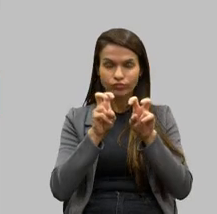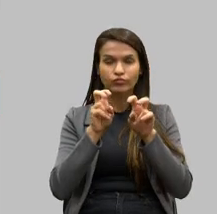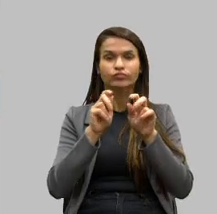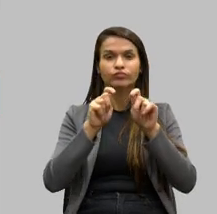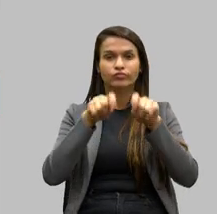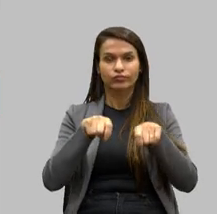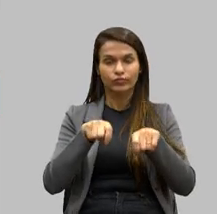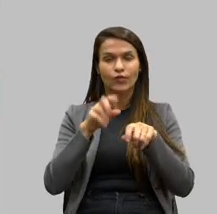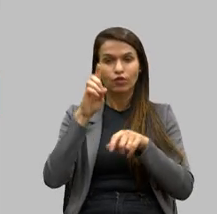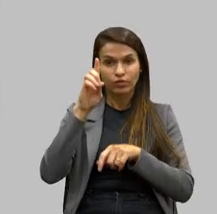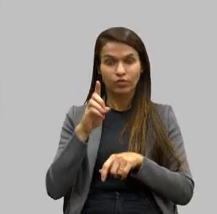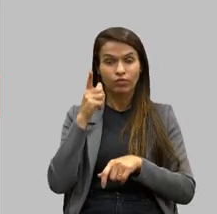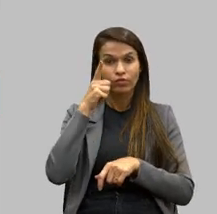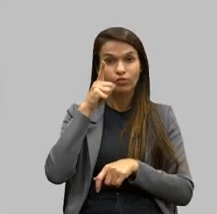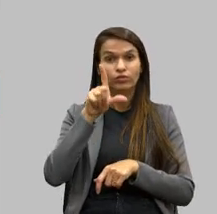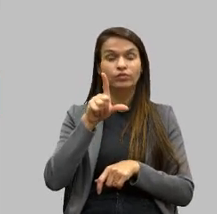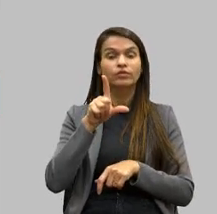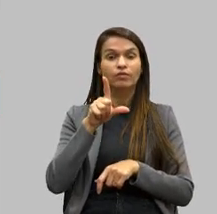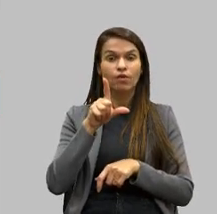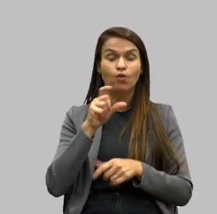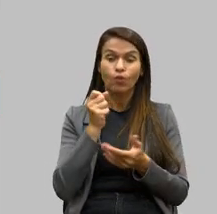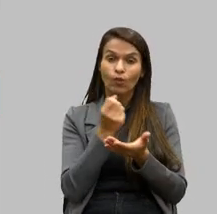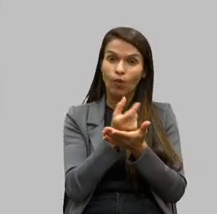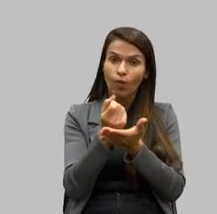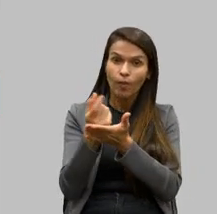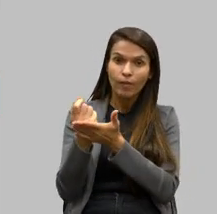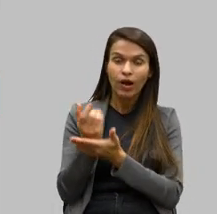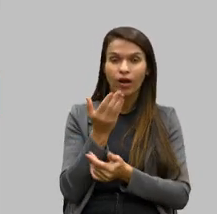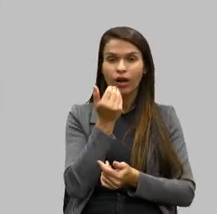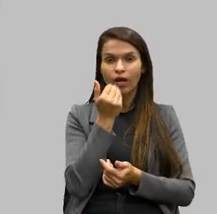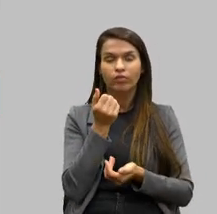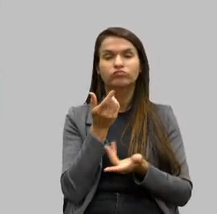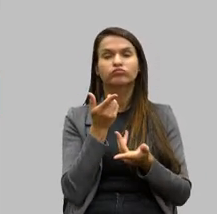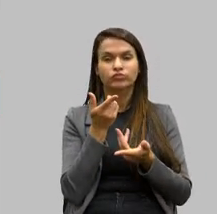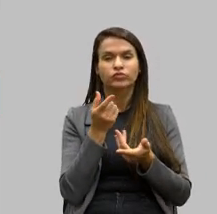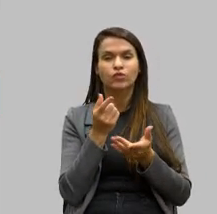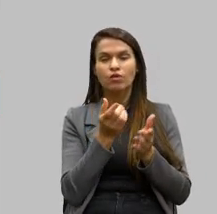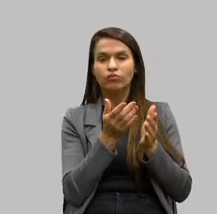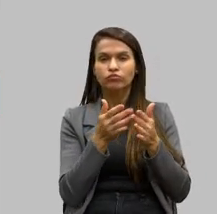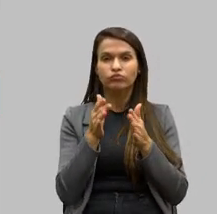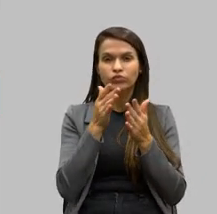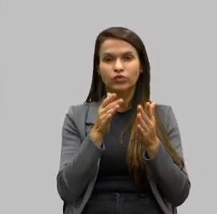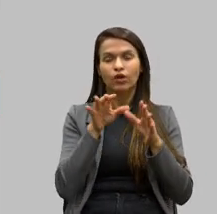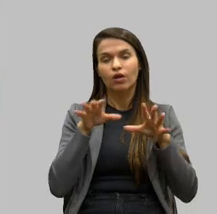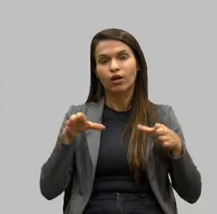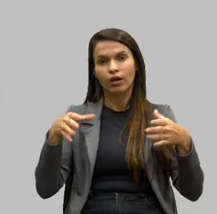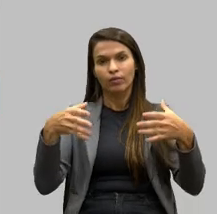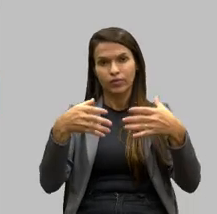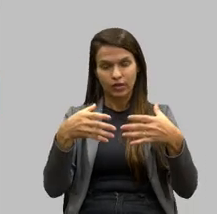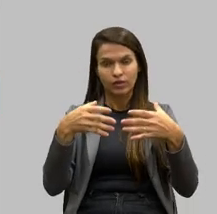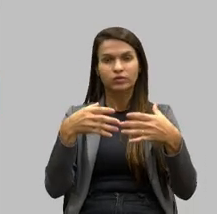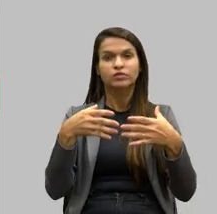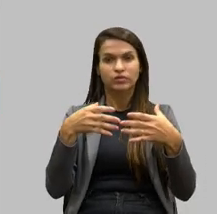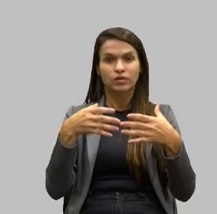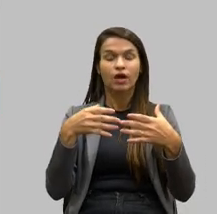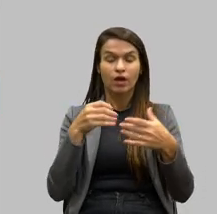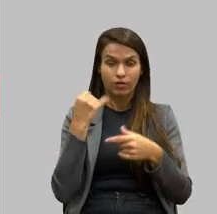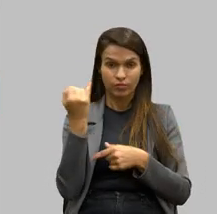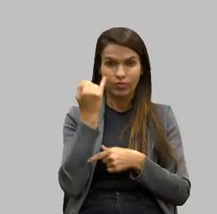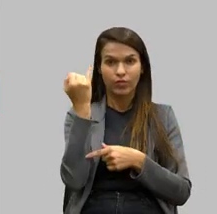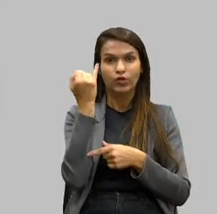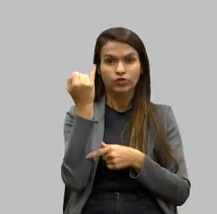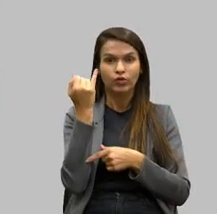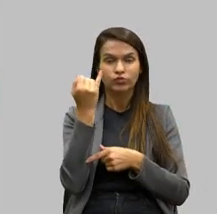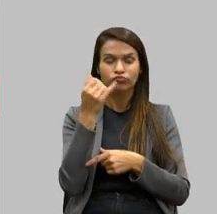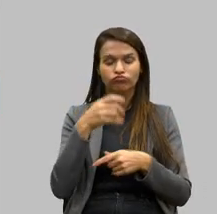os nossos diretores consigam comprar alimentos produzidos nas comunidades. Muito importante que fomenta o mercado